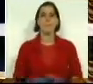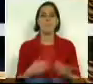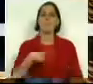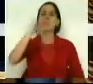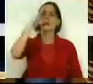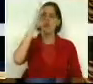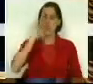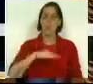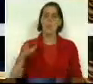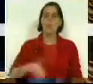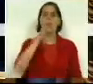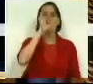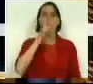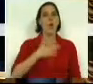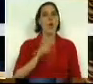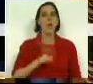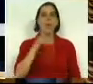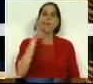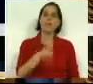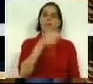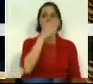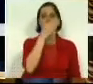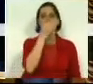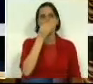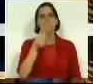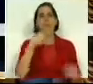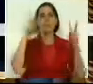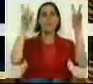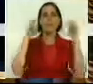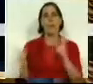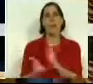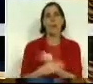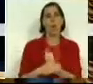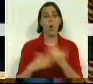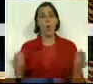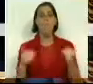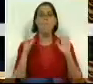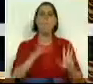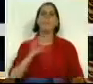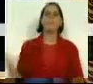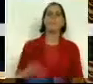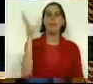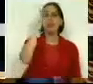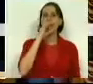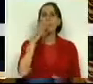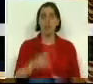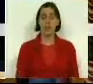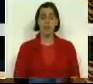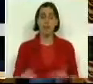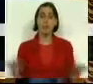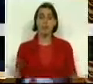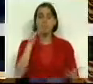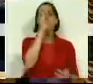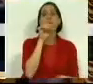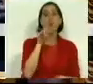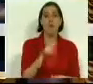Eu sei que o Sr. Primeiro-Ministro não gosta que se diga ou que se utilize a expressão de roubo, mas, Sr. Primeiro-Ministro, uma vez que o